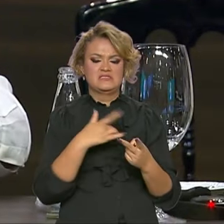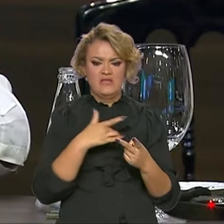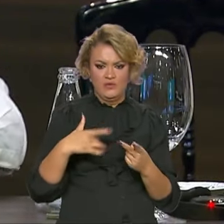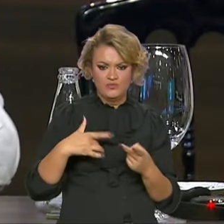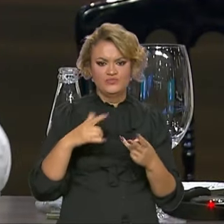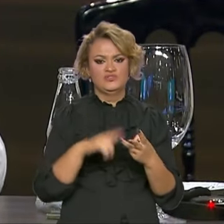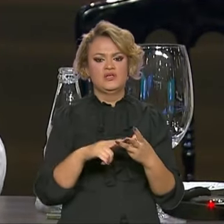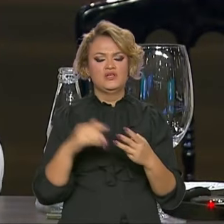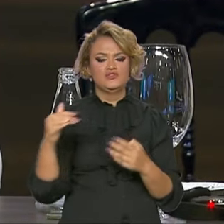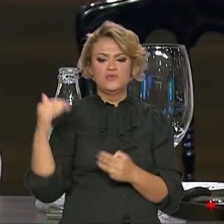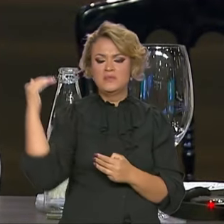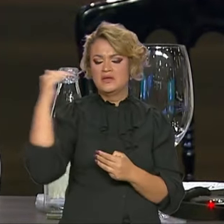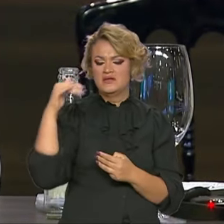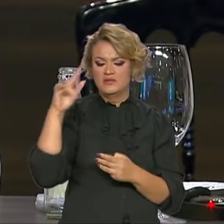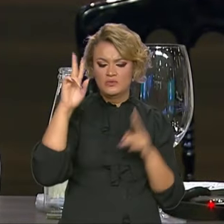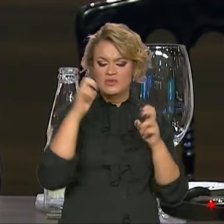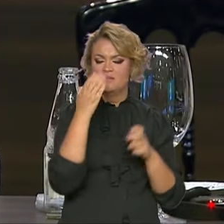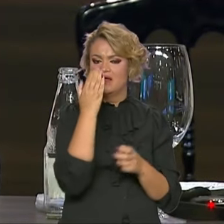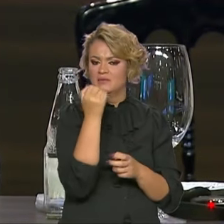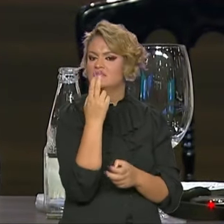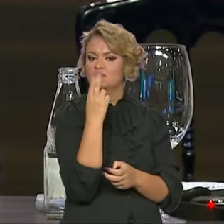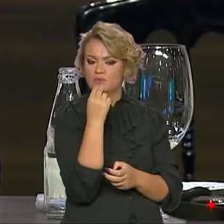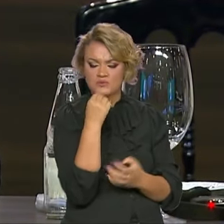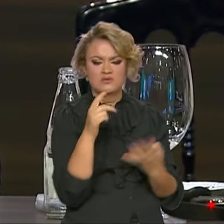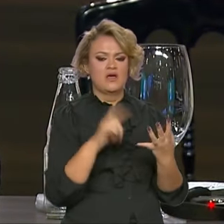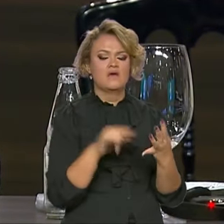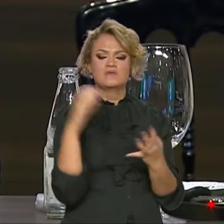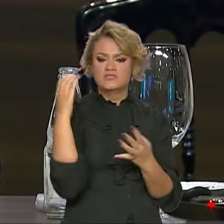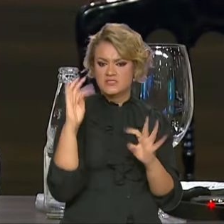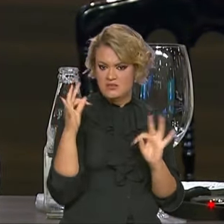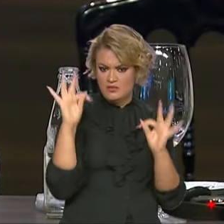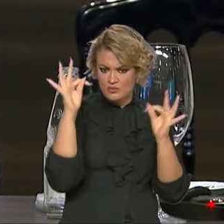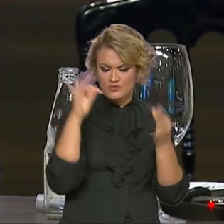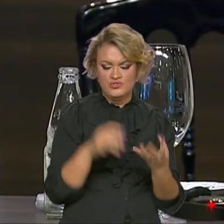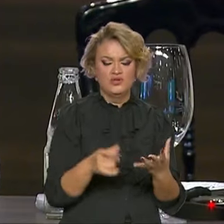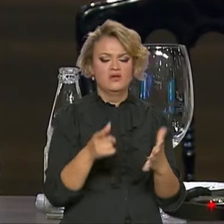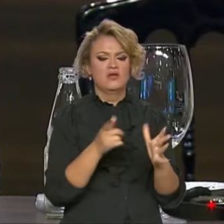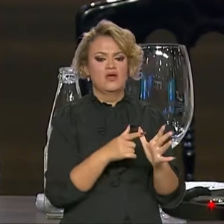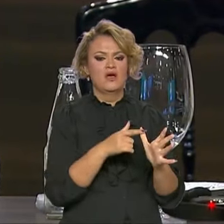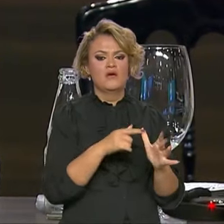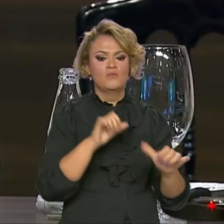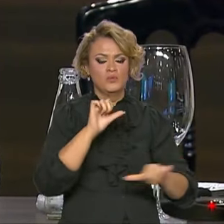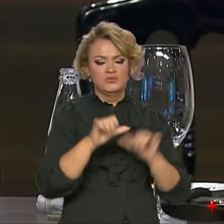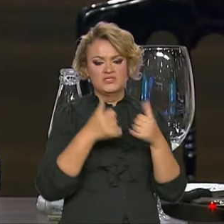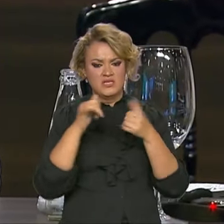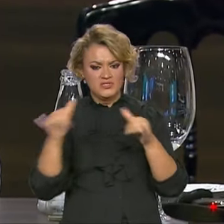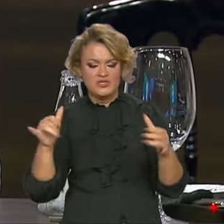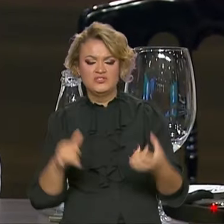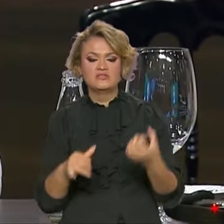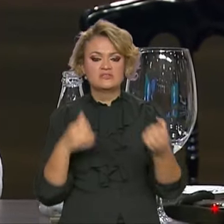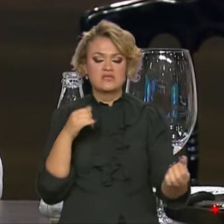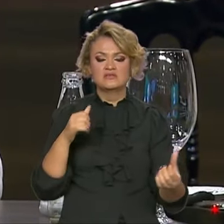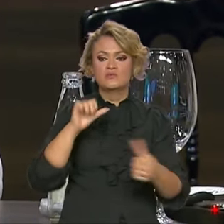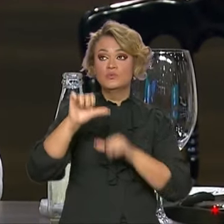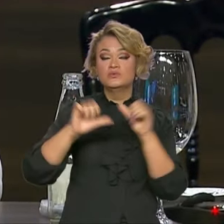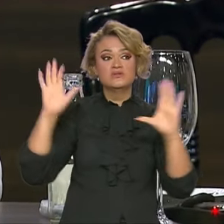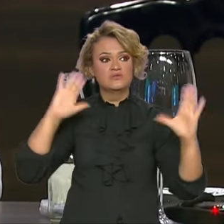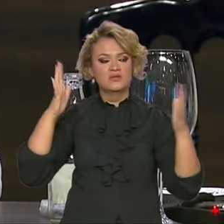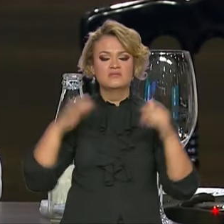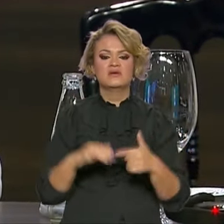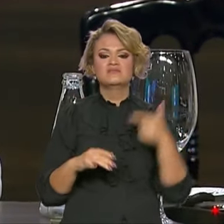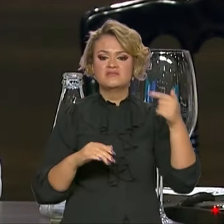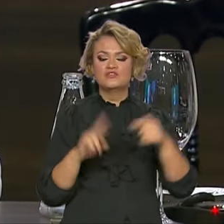saúde, soberania alimentar e nutricional, ciência e tecnologia, transição energética, mudança do